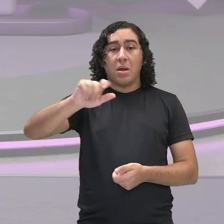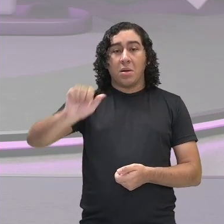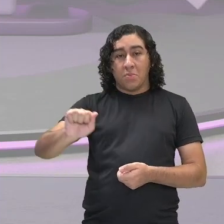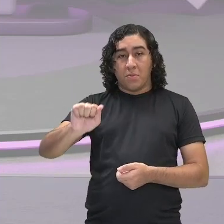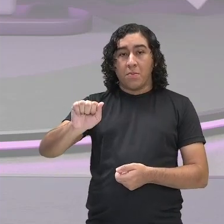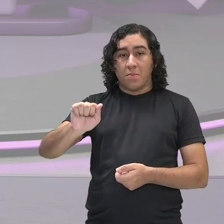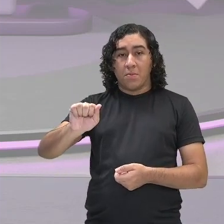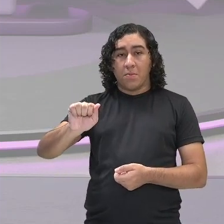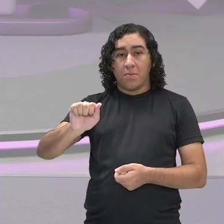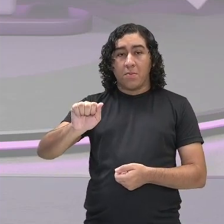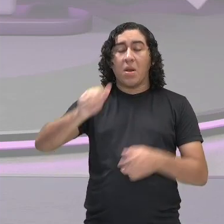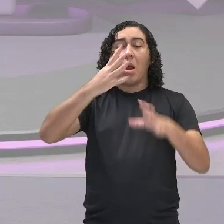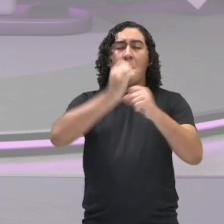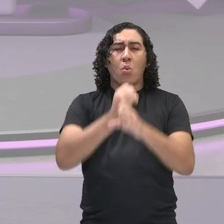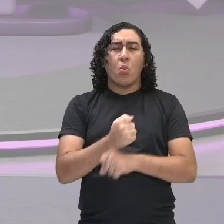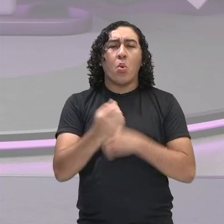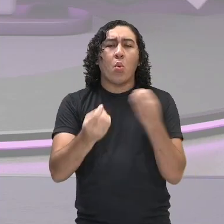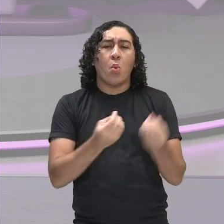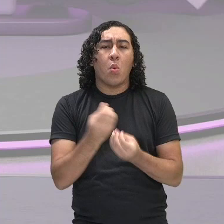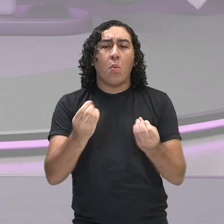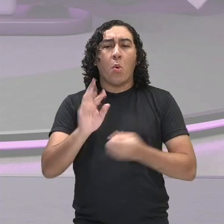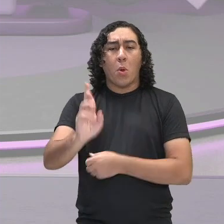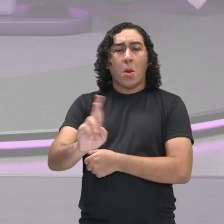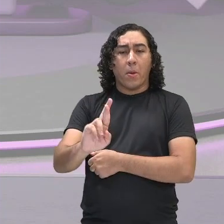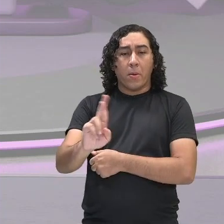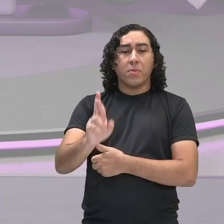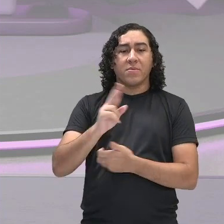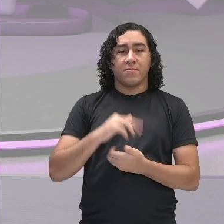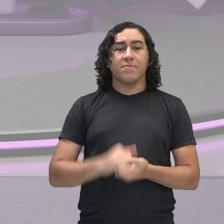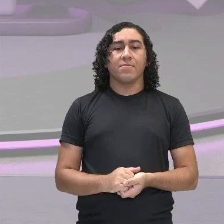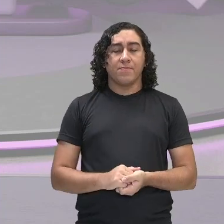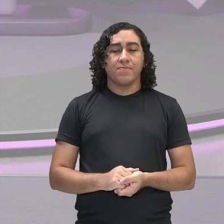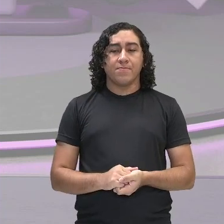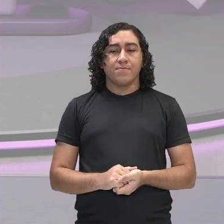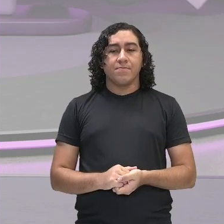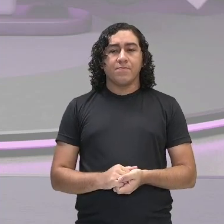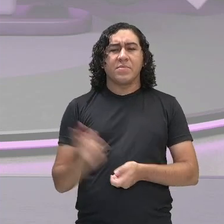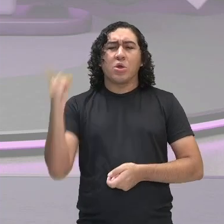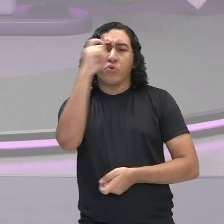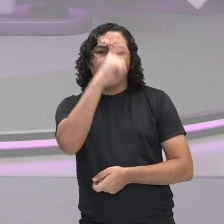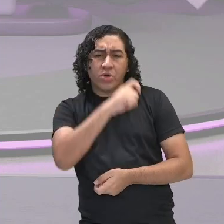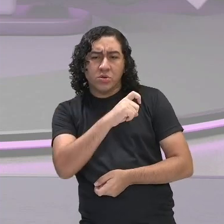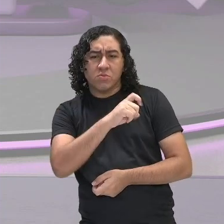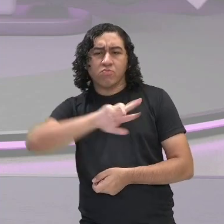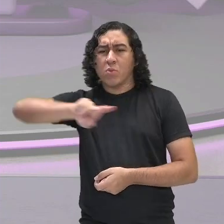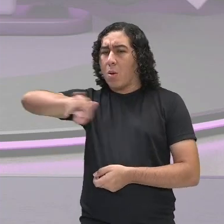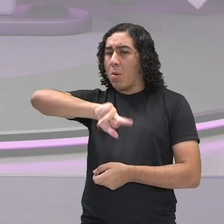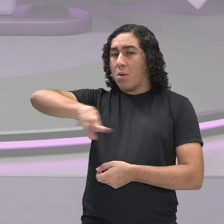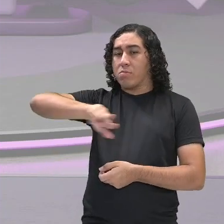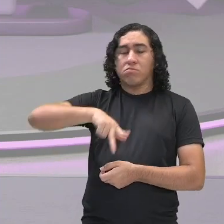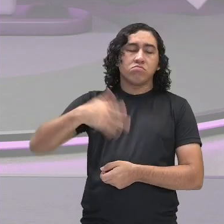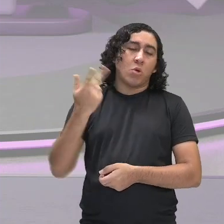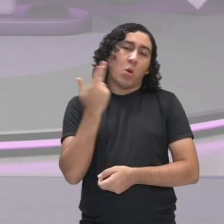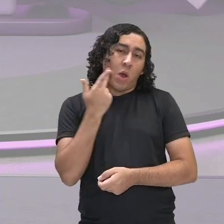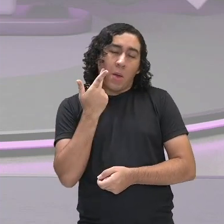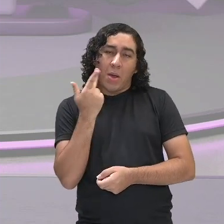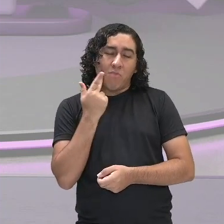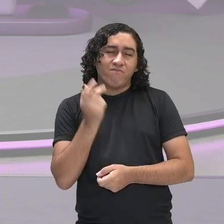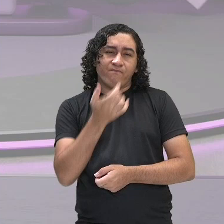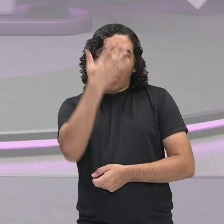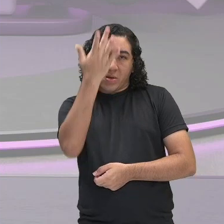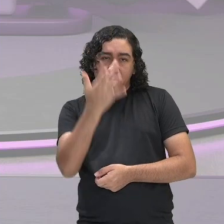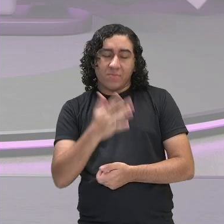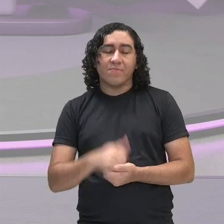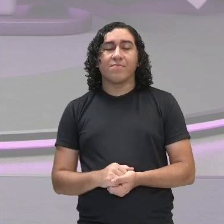você calcula a razão, tá? Então, não é difícil, é bem tranquilo. A razão é a quantidade que